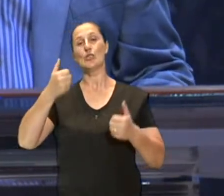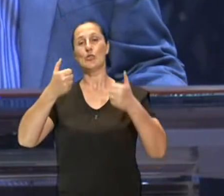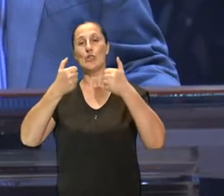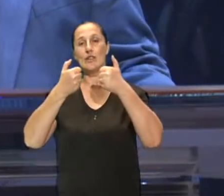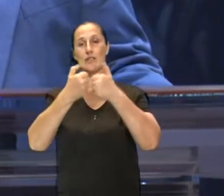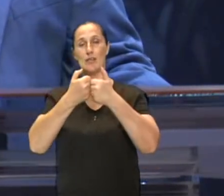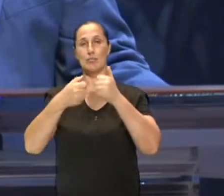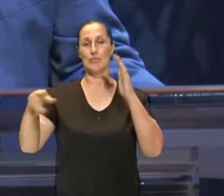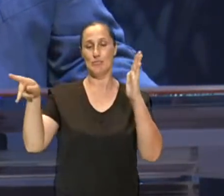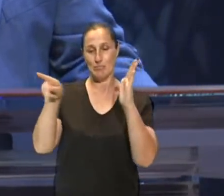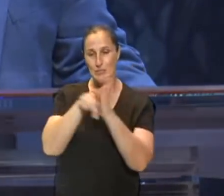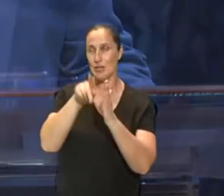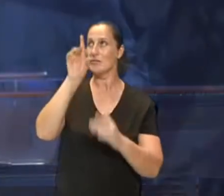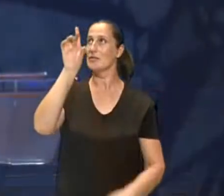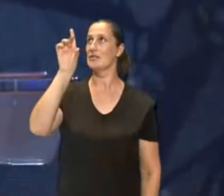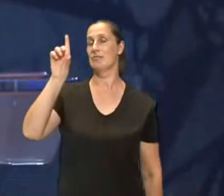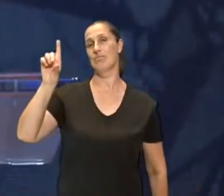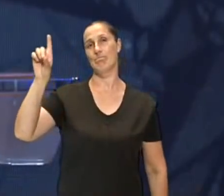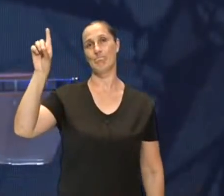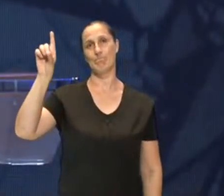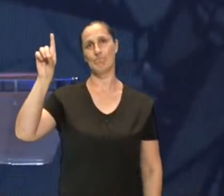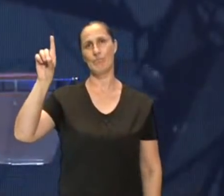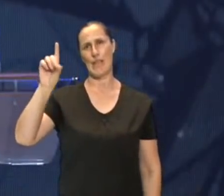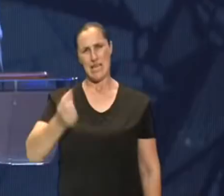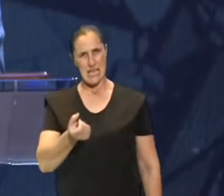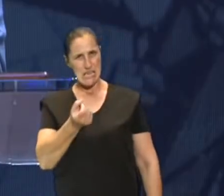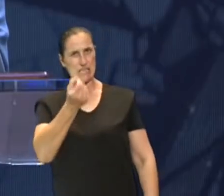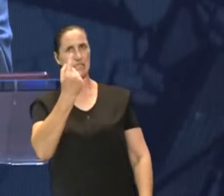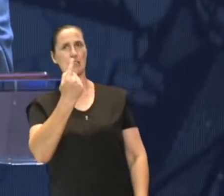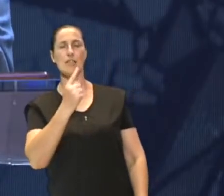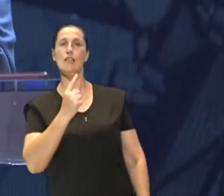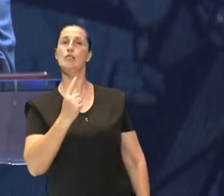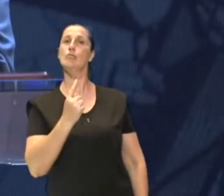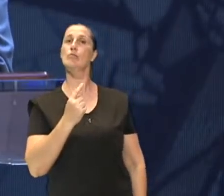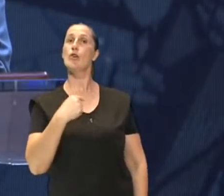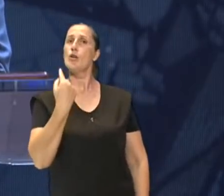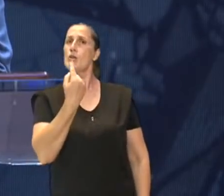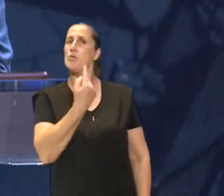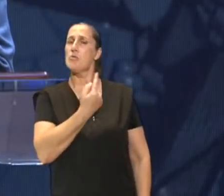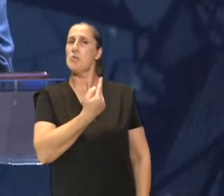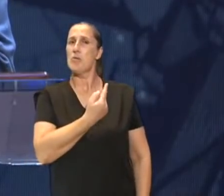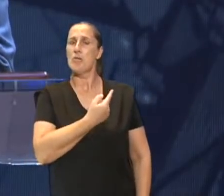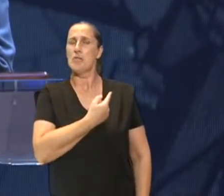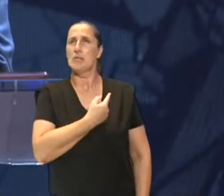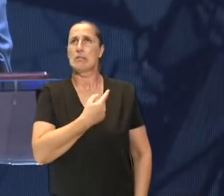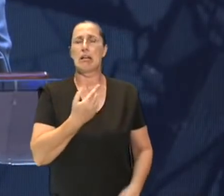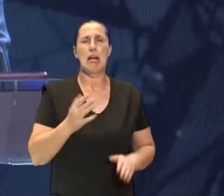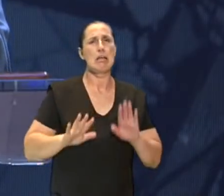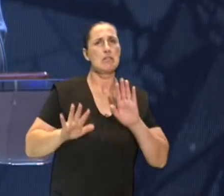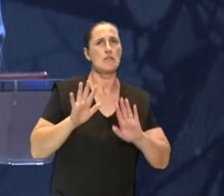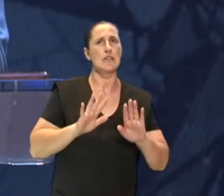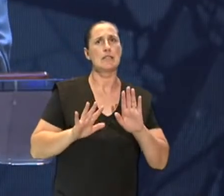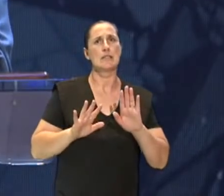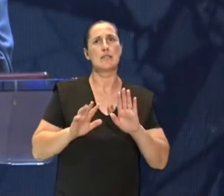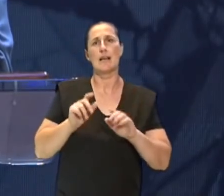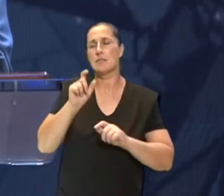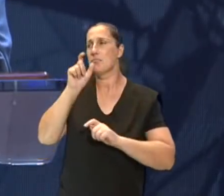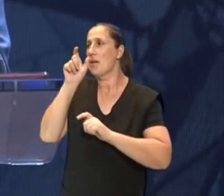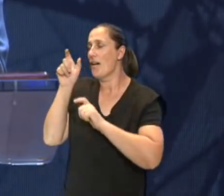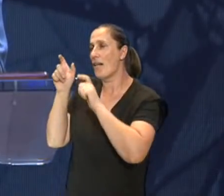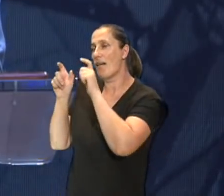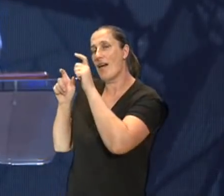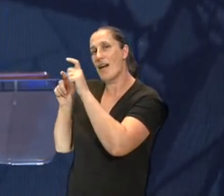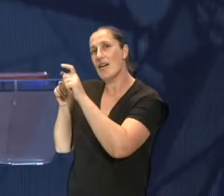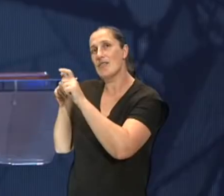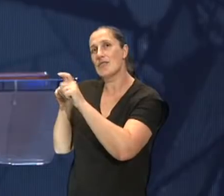do Senhor. Por mais estranho que pareça aos nossos olhos, As palavras duras de